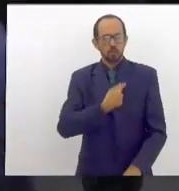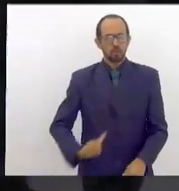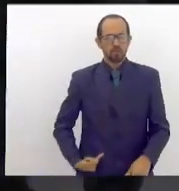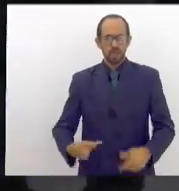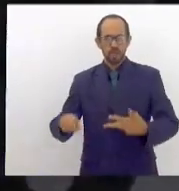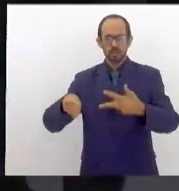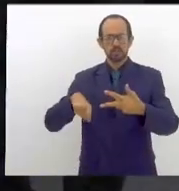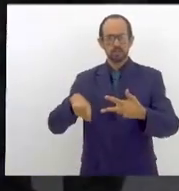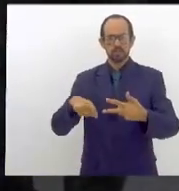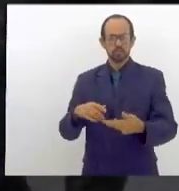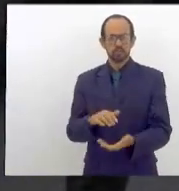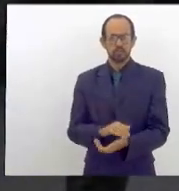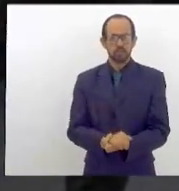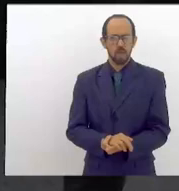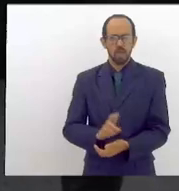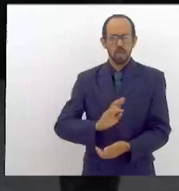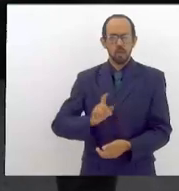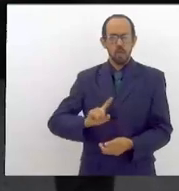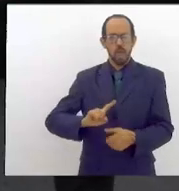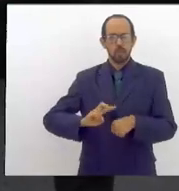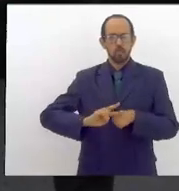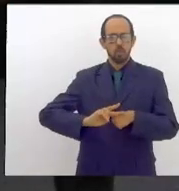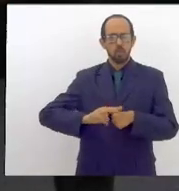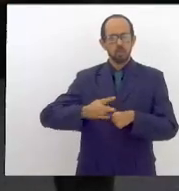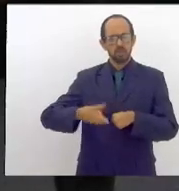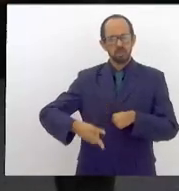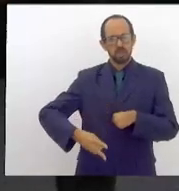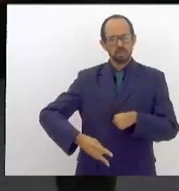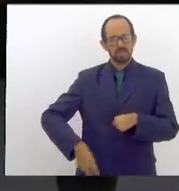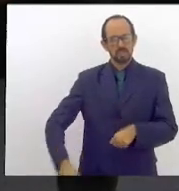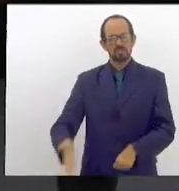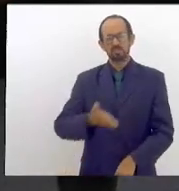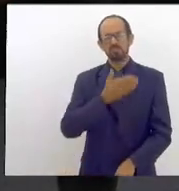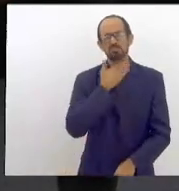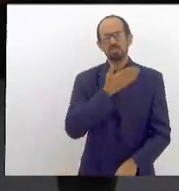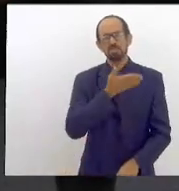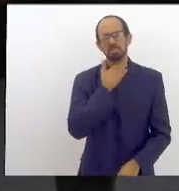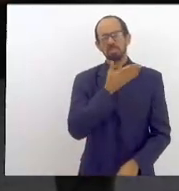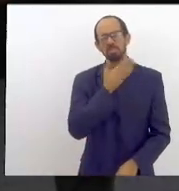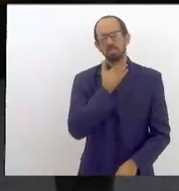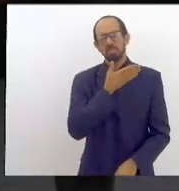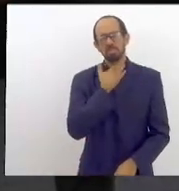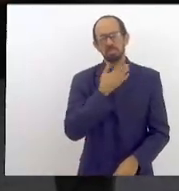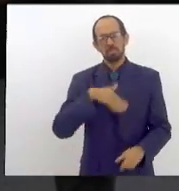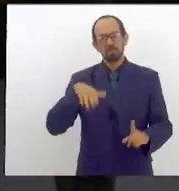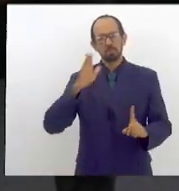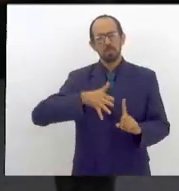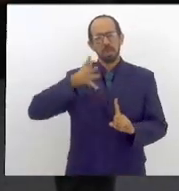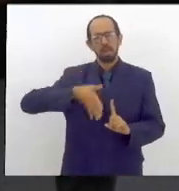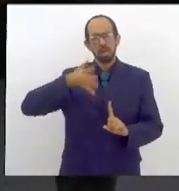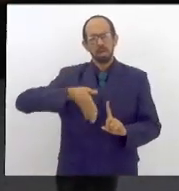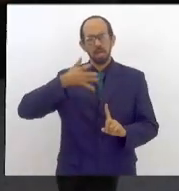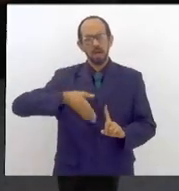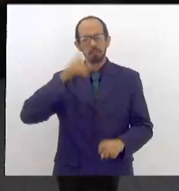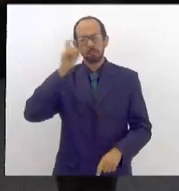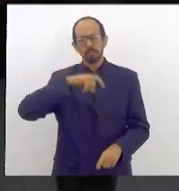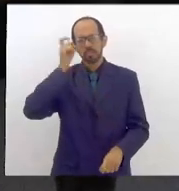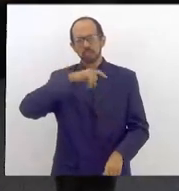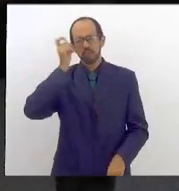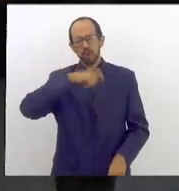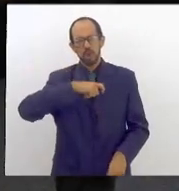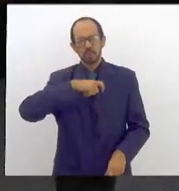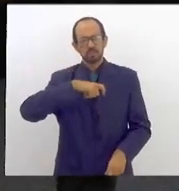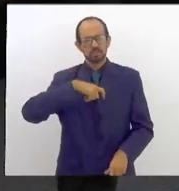não fruto de uma balela de uma pantomima de uma mentira de